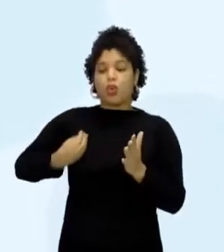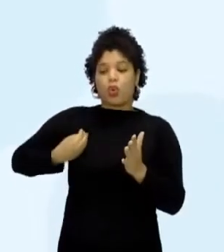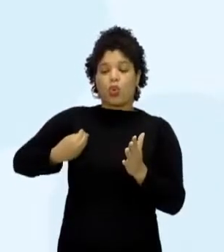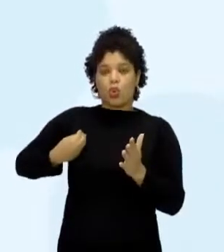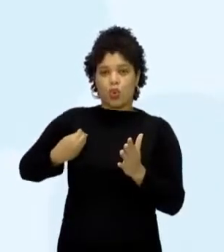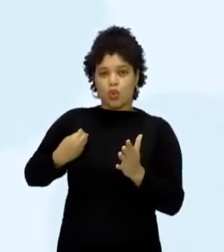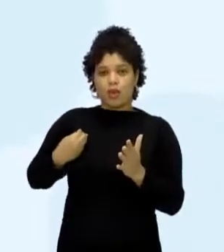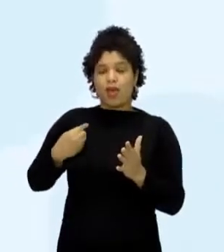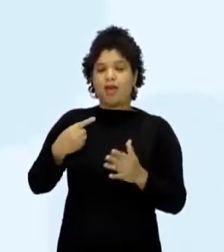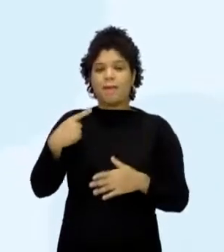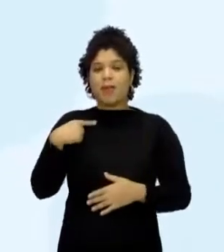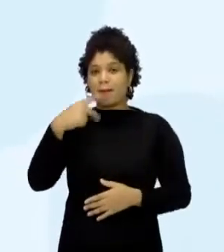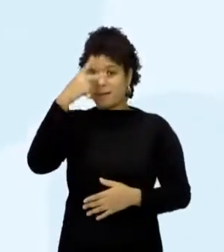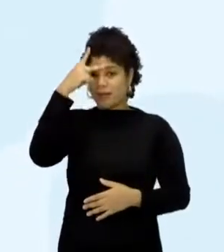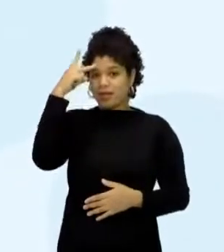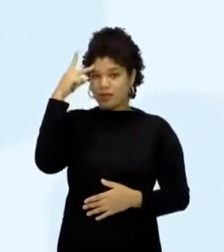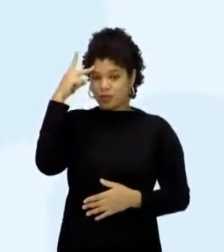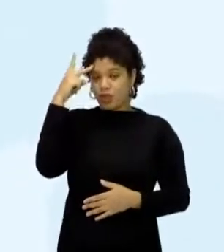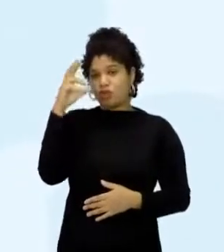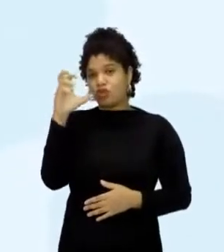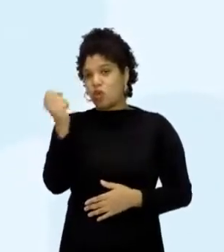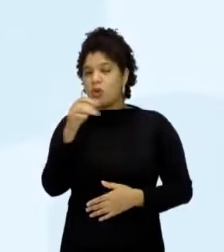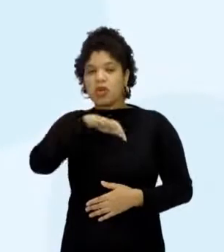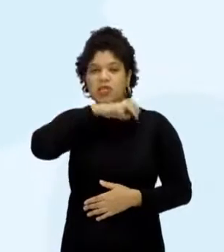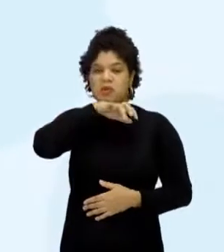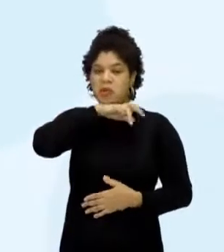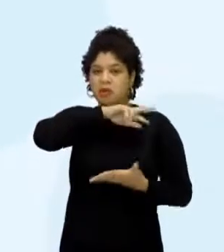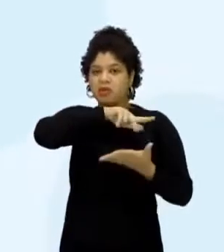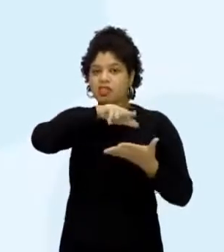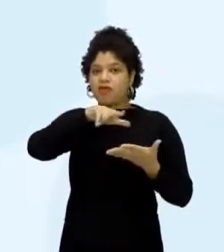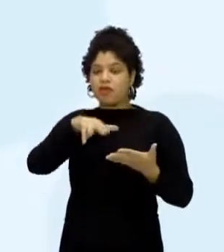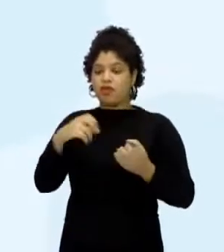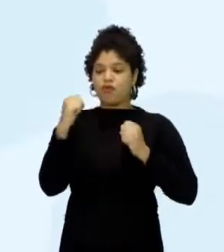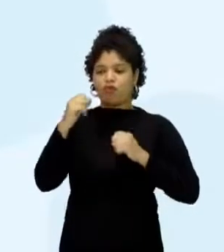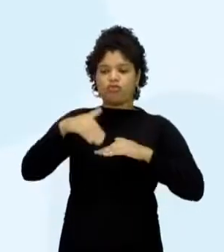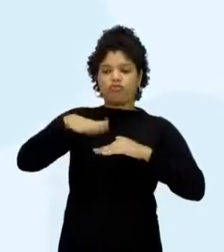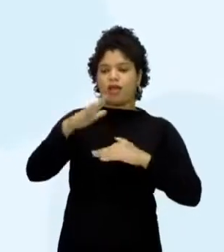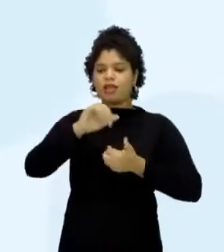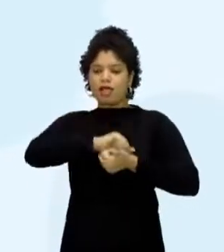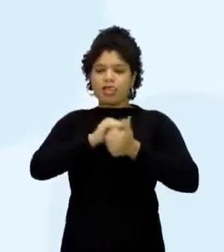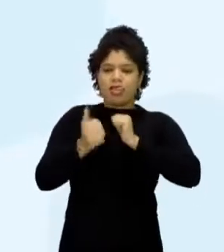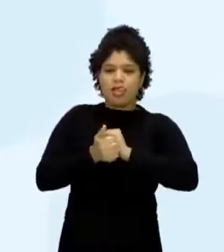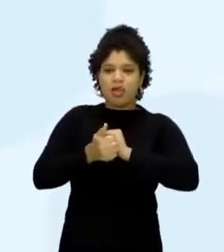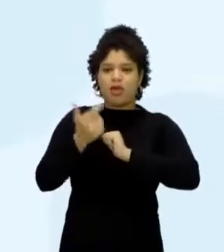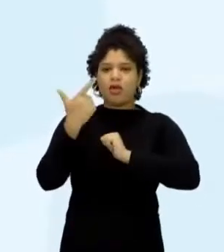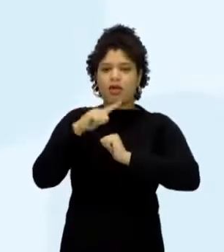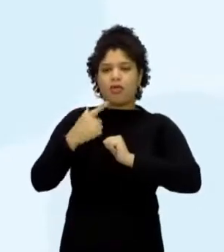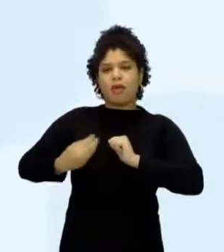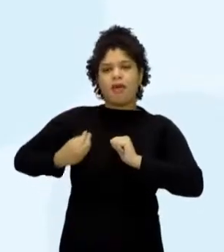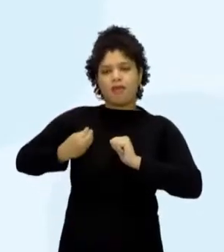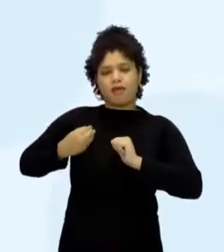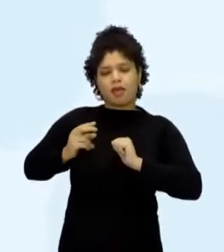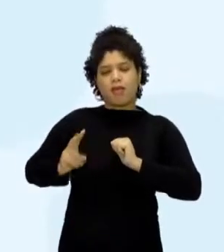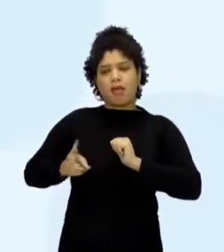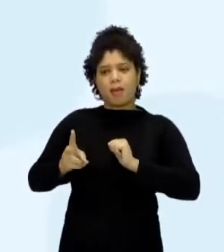do mais apto. Ou seja, o mais apto consegue sobreviver de acordo com as variações.